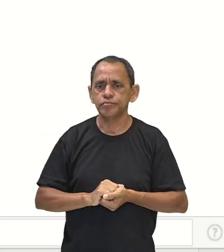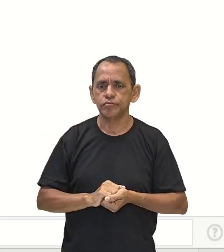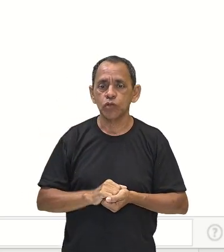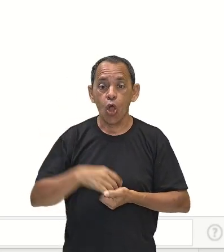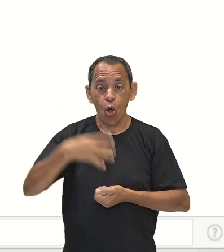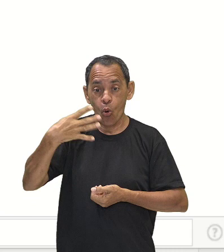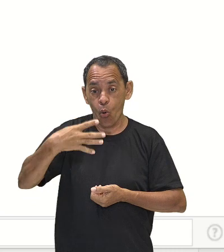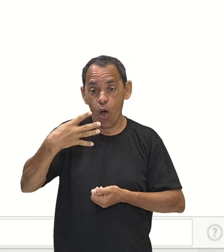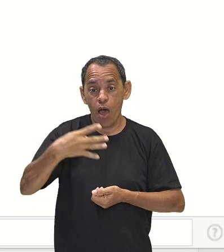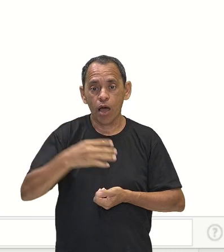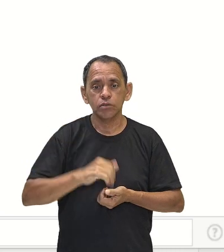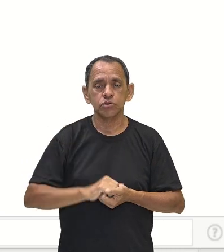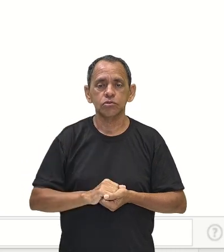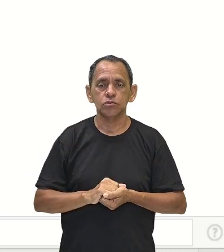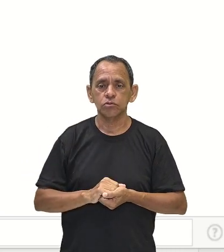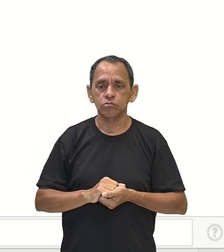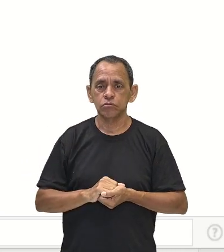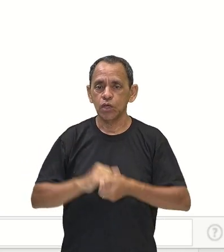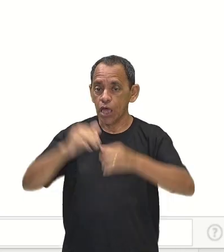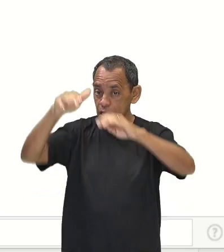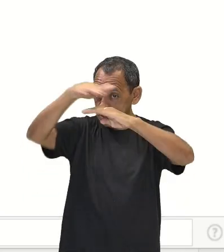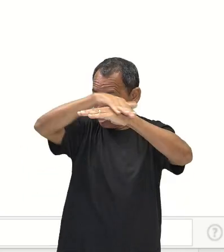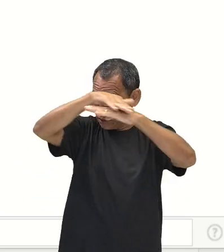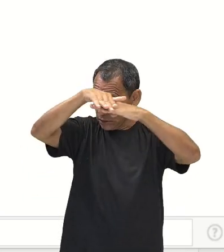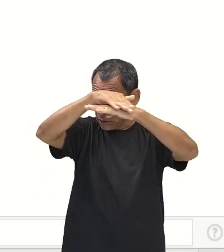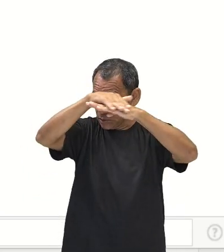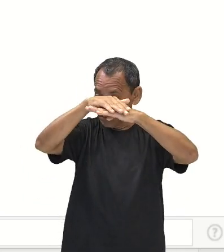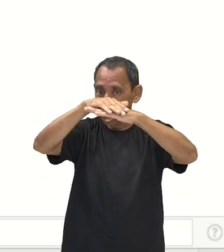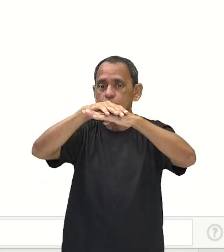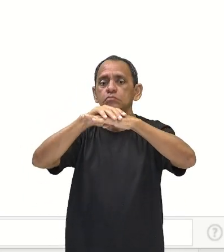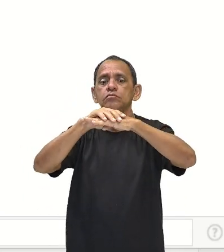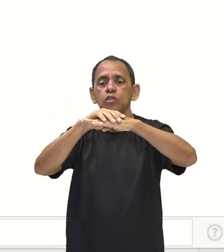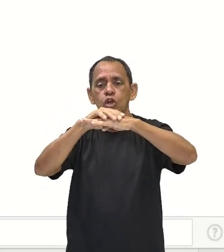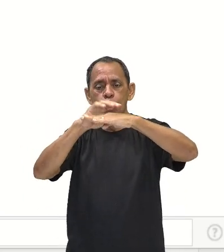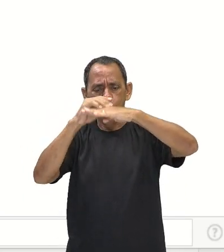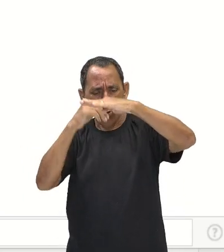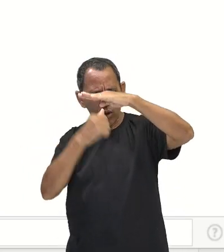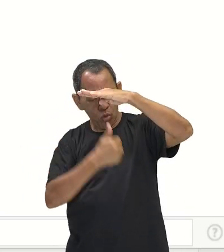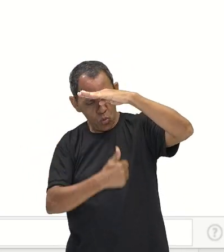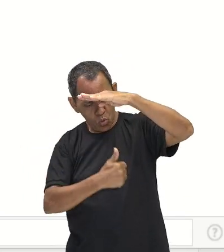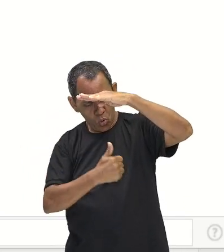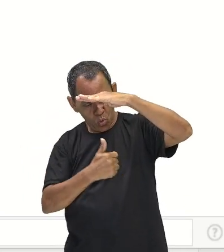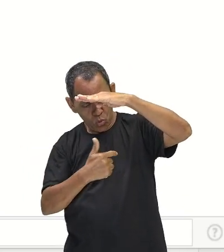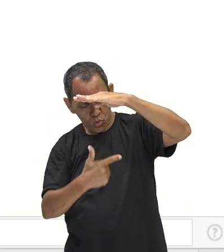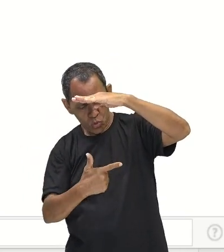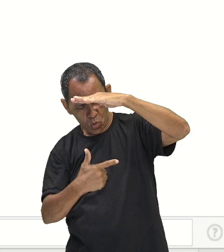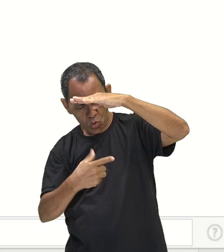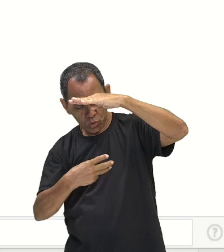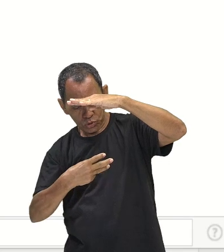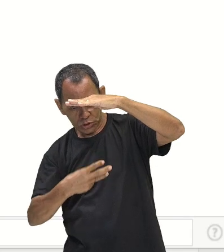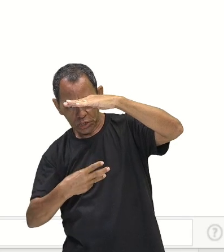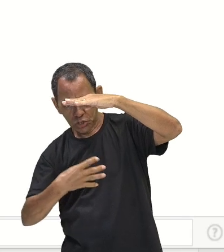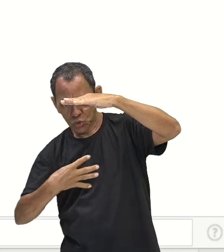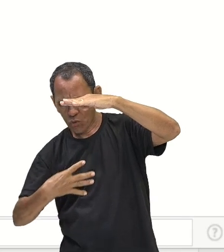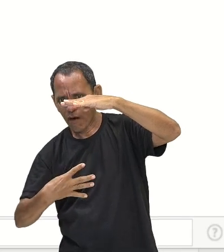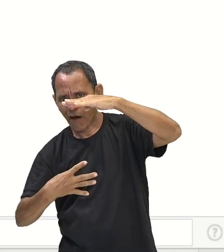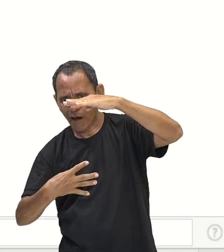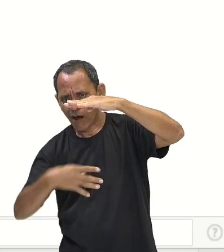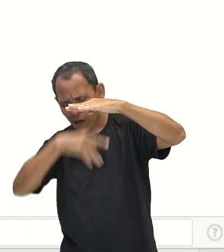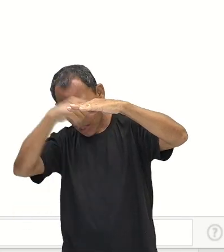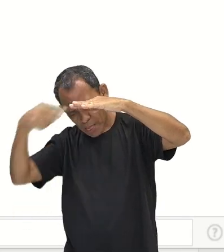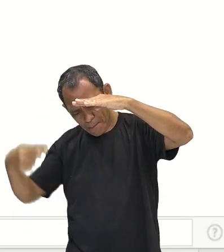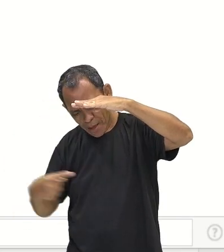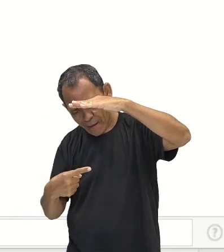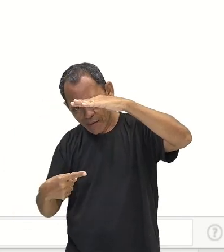na base superior e 1, 2, 3, né,